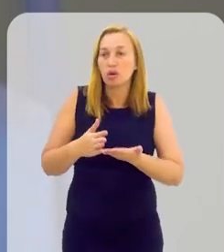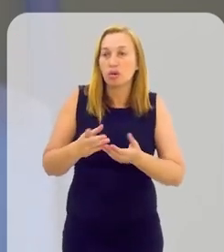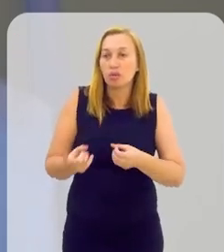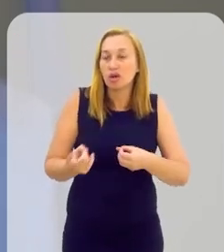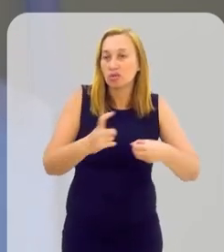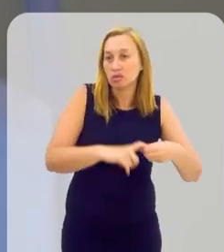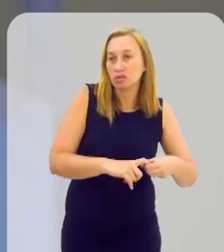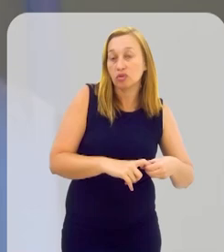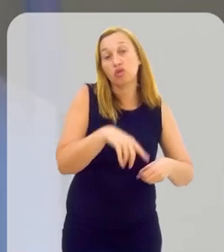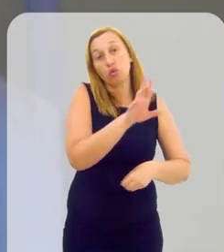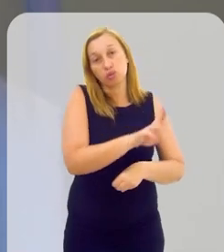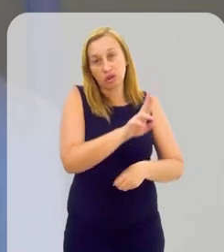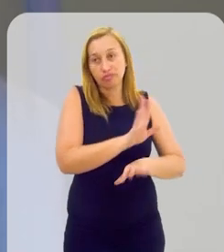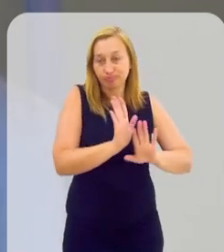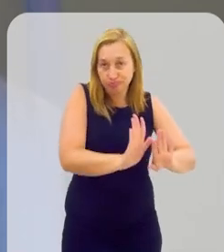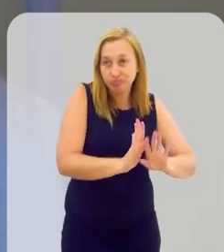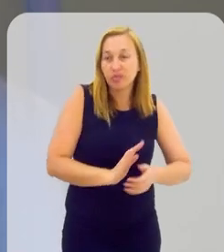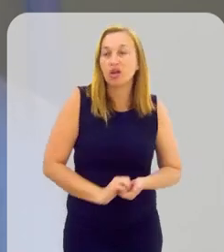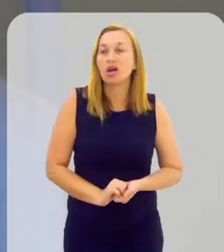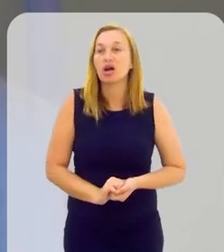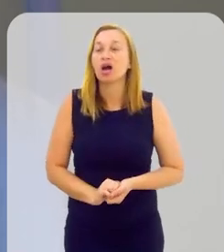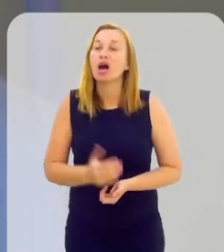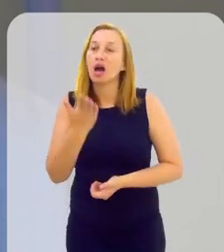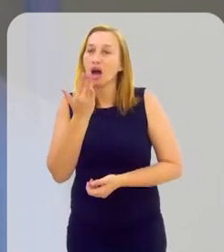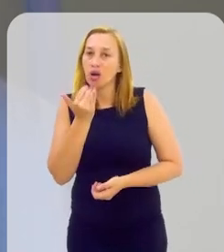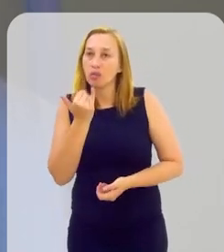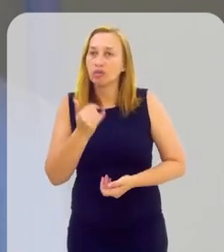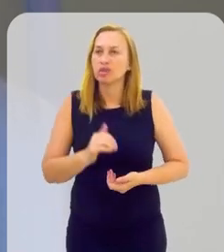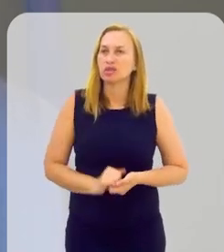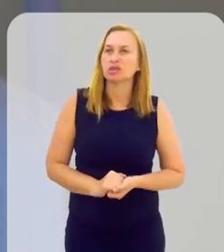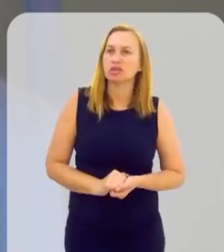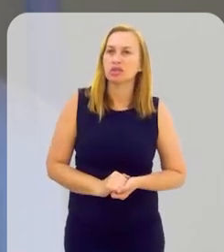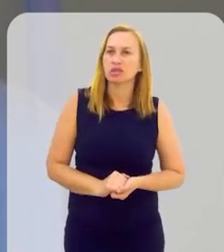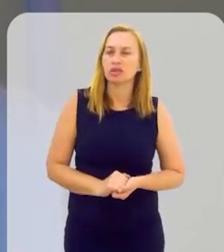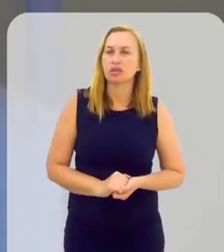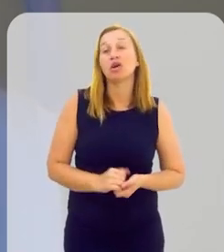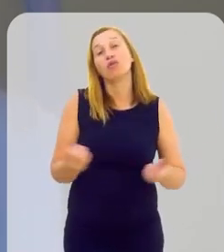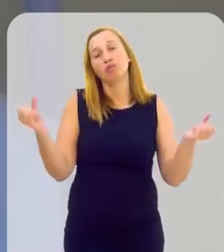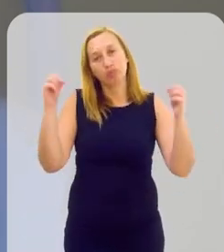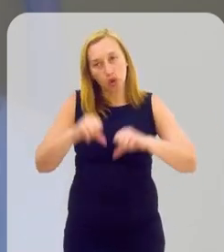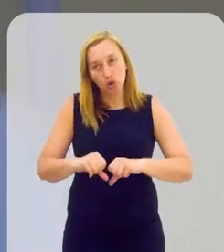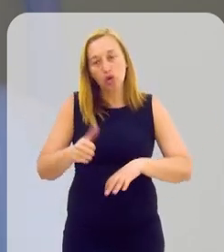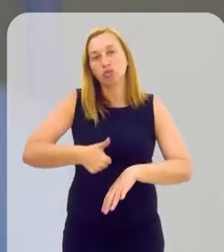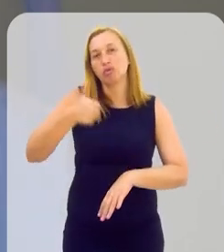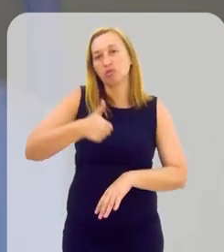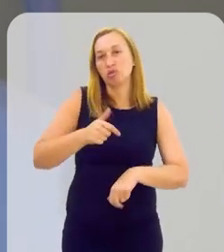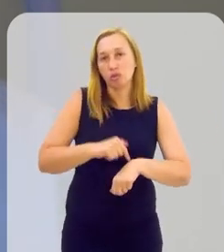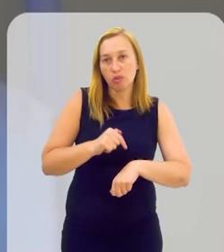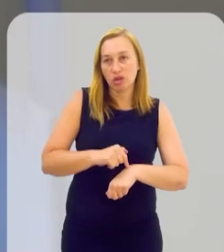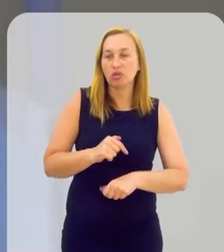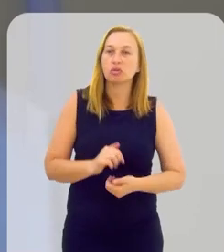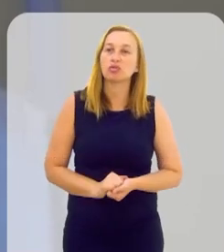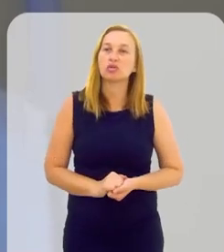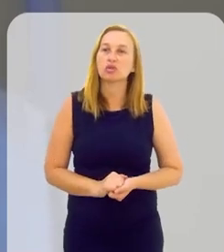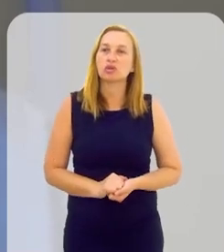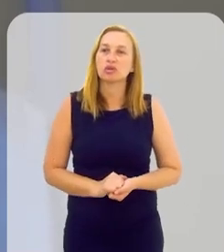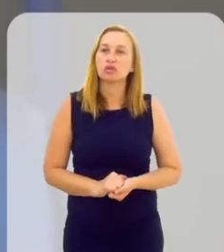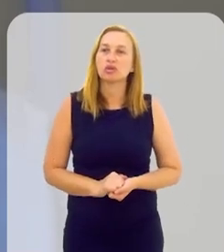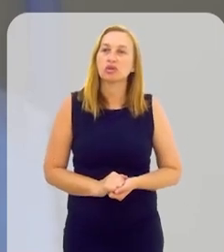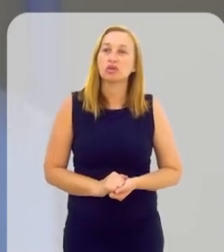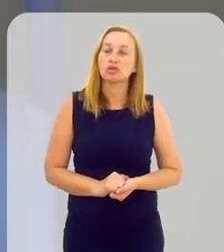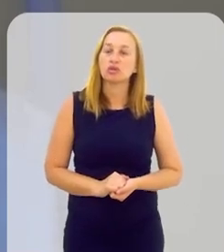processos de recuperação foram usados intensamente. A alimentação talvez tenha sido pior no primeiro